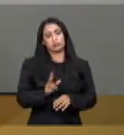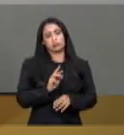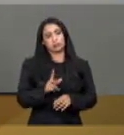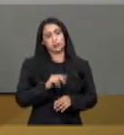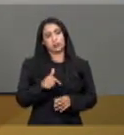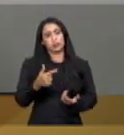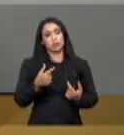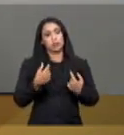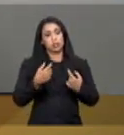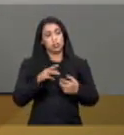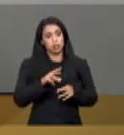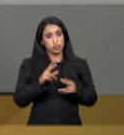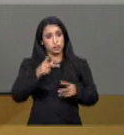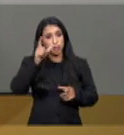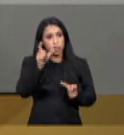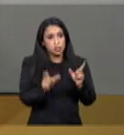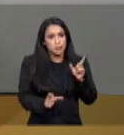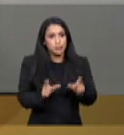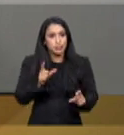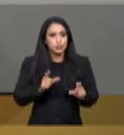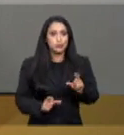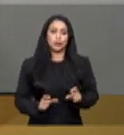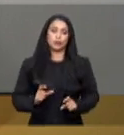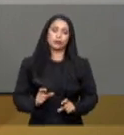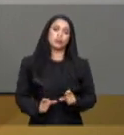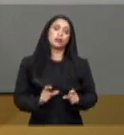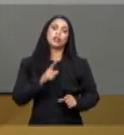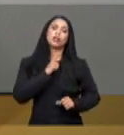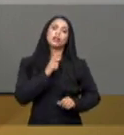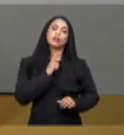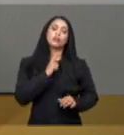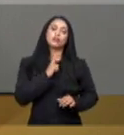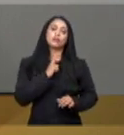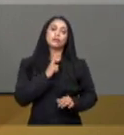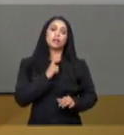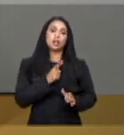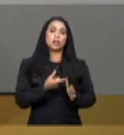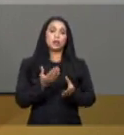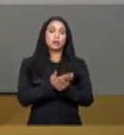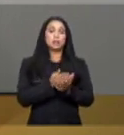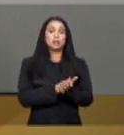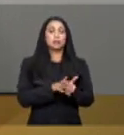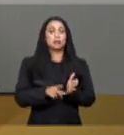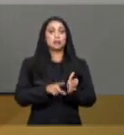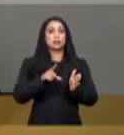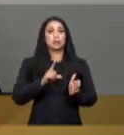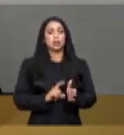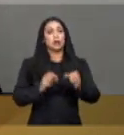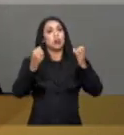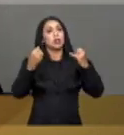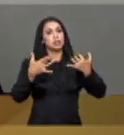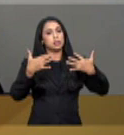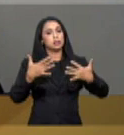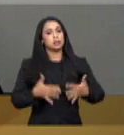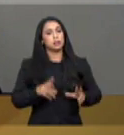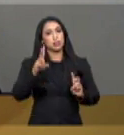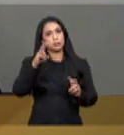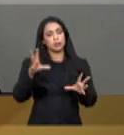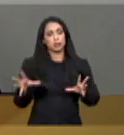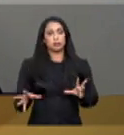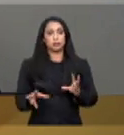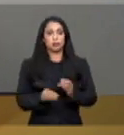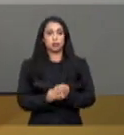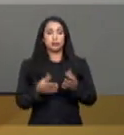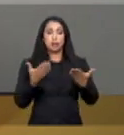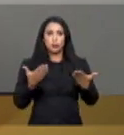de determinada pessoa, por videoconferência, que a relatório da ministra Carmen Lúcia do precedente encontra justificação, fecho aspas.